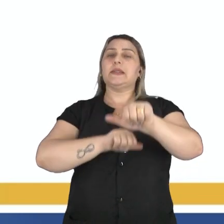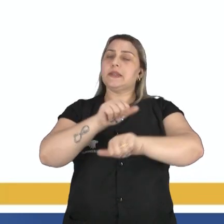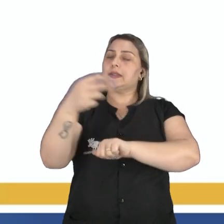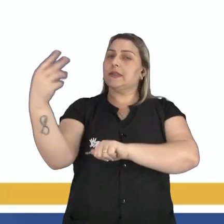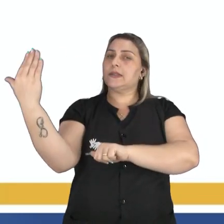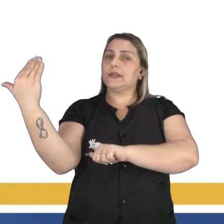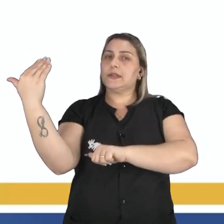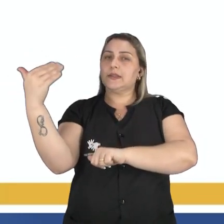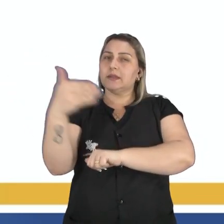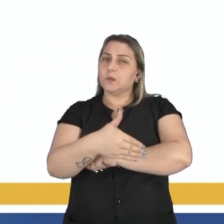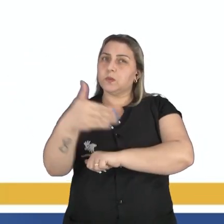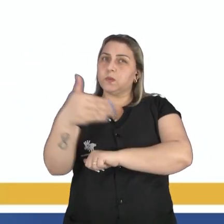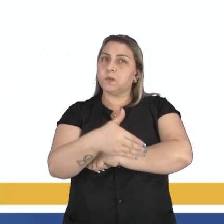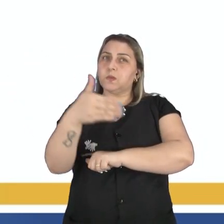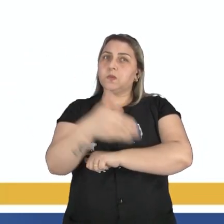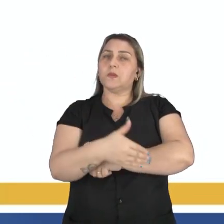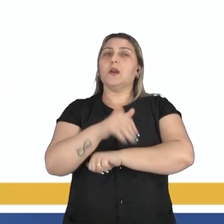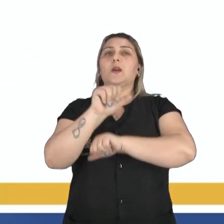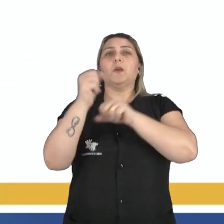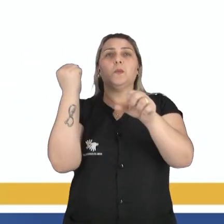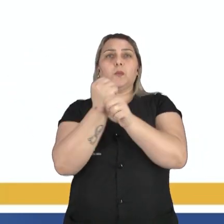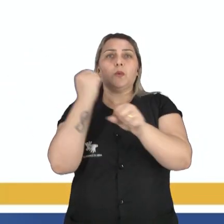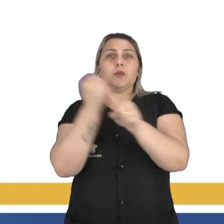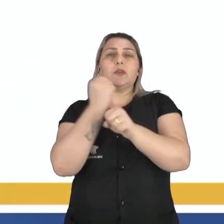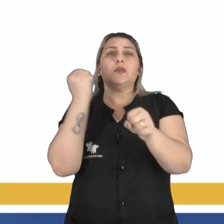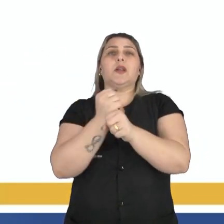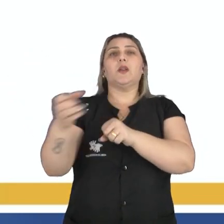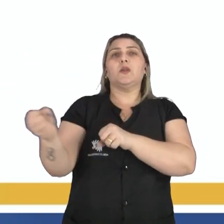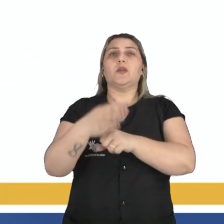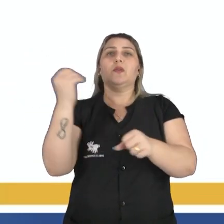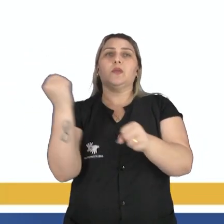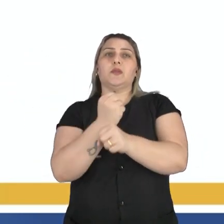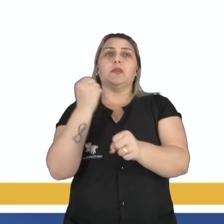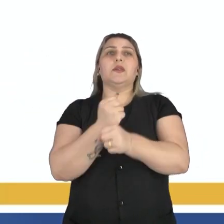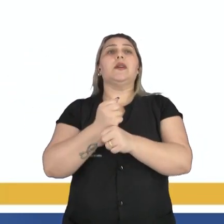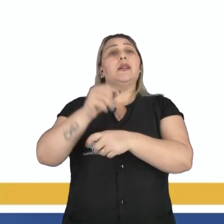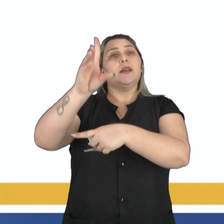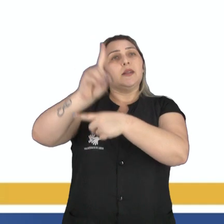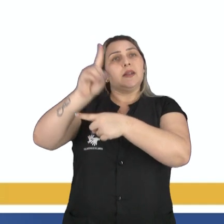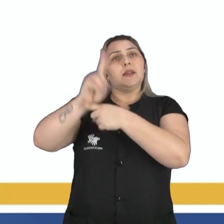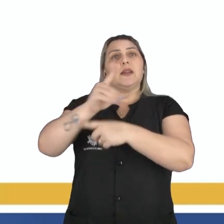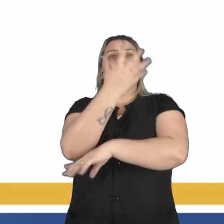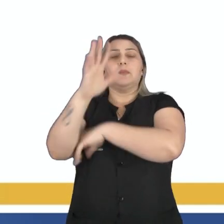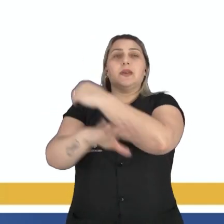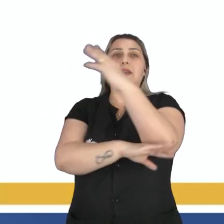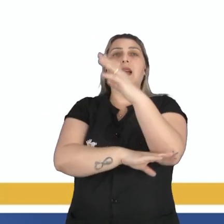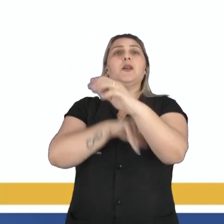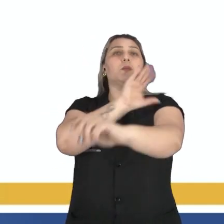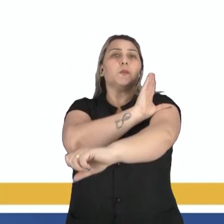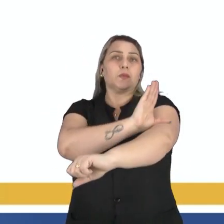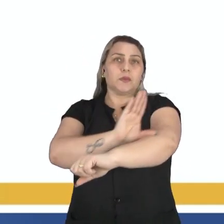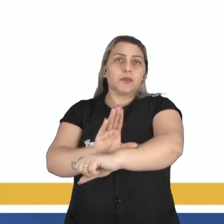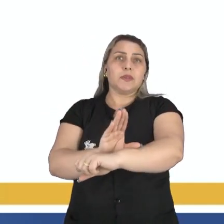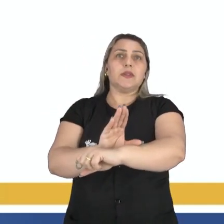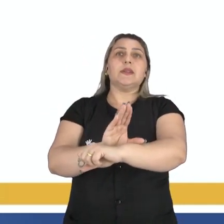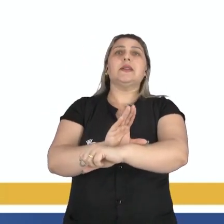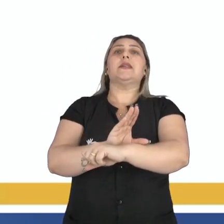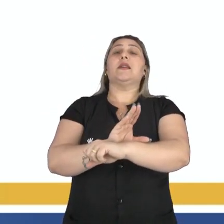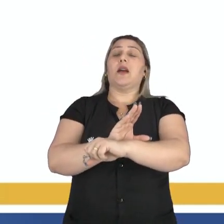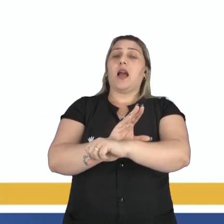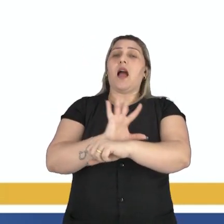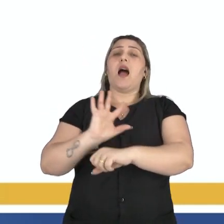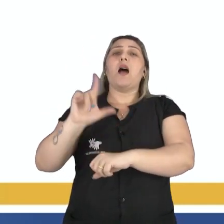constantes alterações, sejam reformas, sejam novas construções, etc. Letra D, as paisagens antrópicas